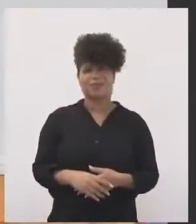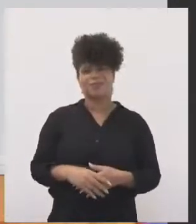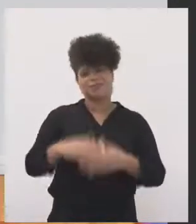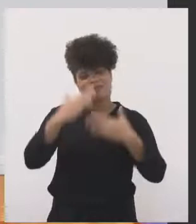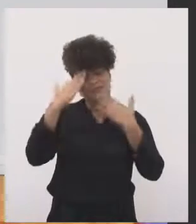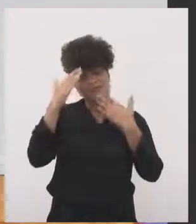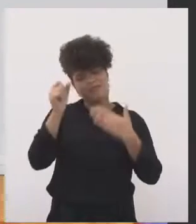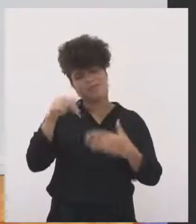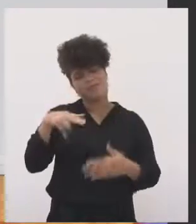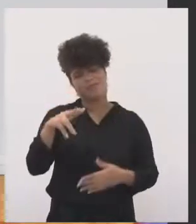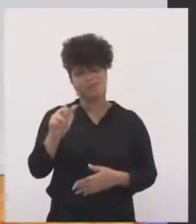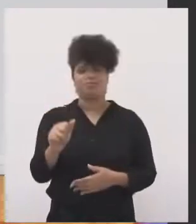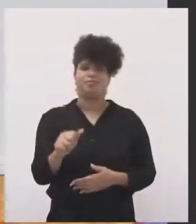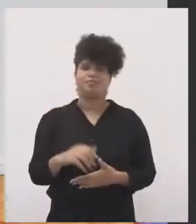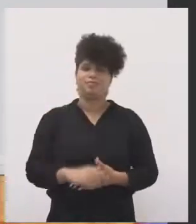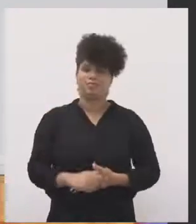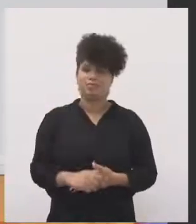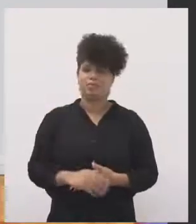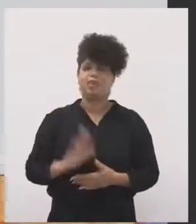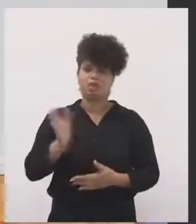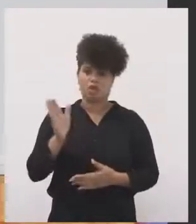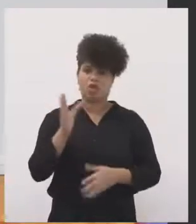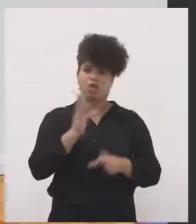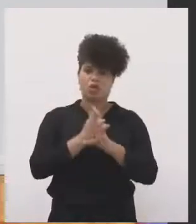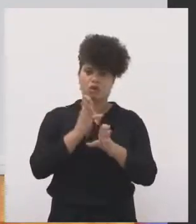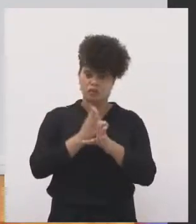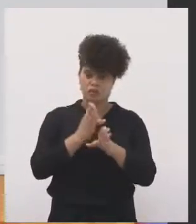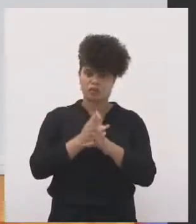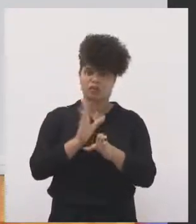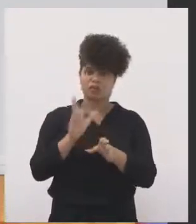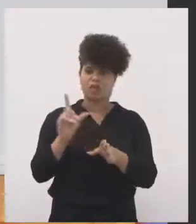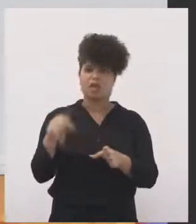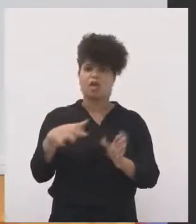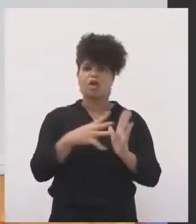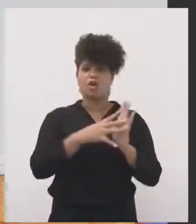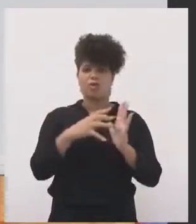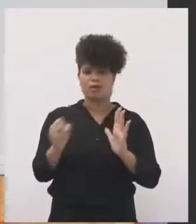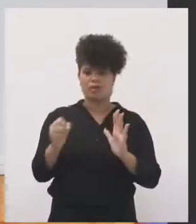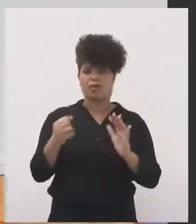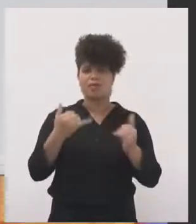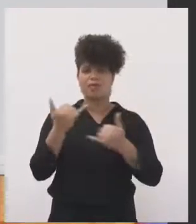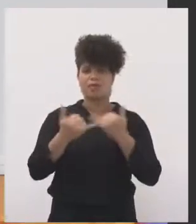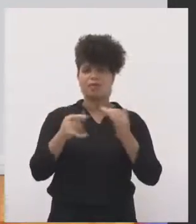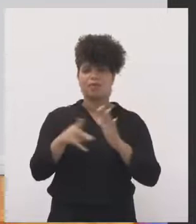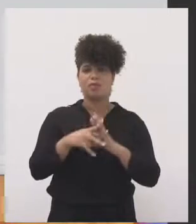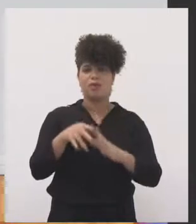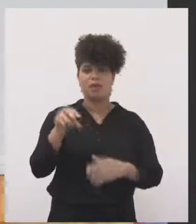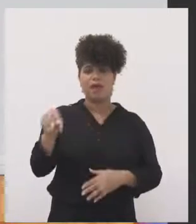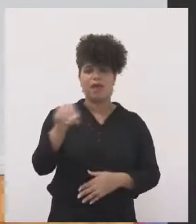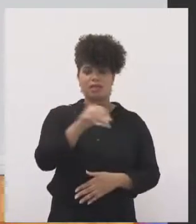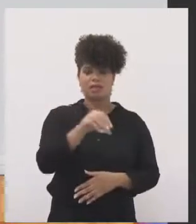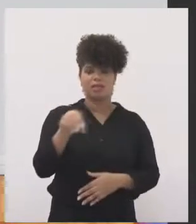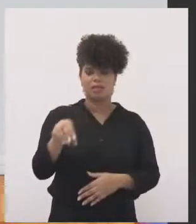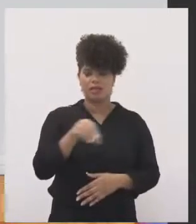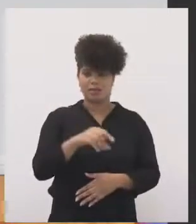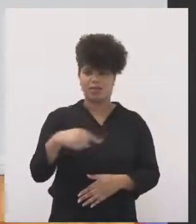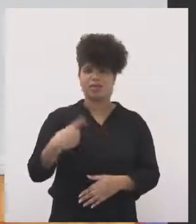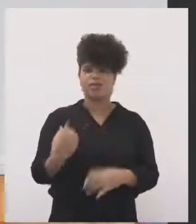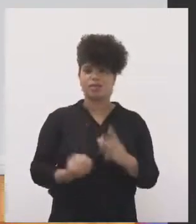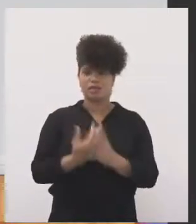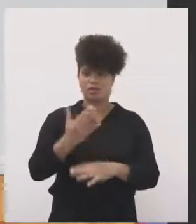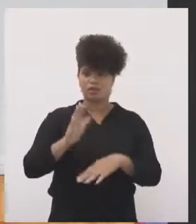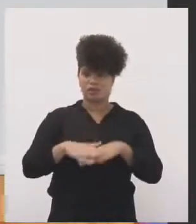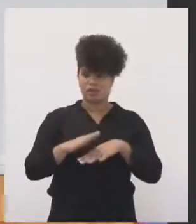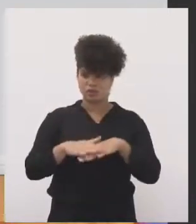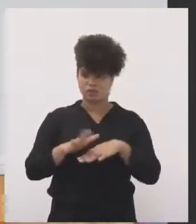Obrigada, Ana. Achei, então esse aqui é um modelinho de um jogo de dama que nós criamos há um tempo atrás.